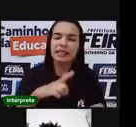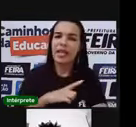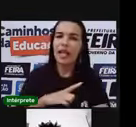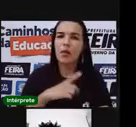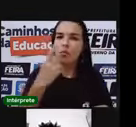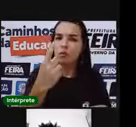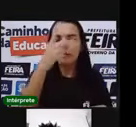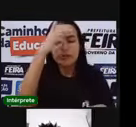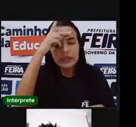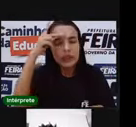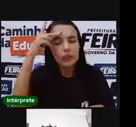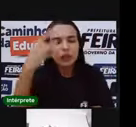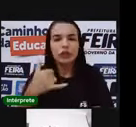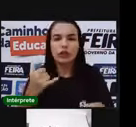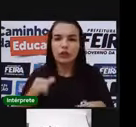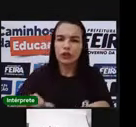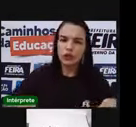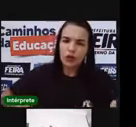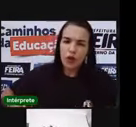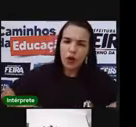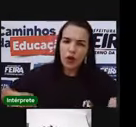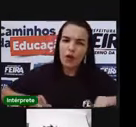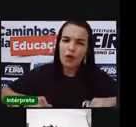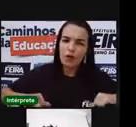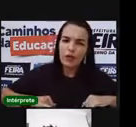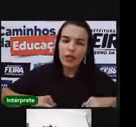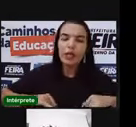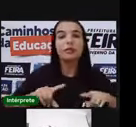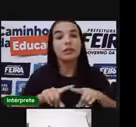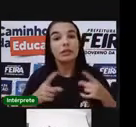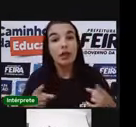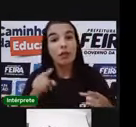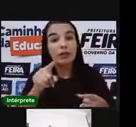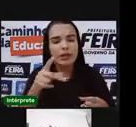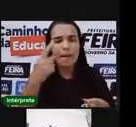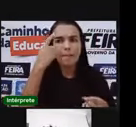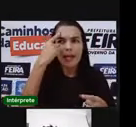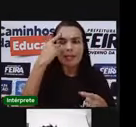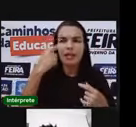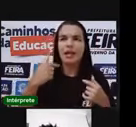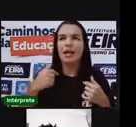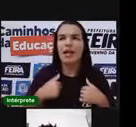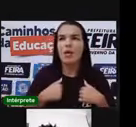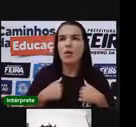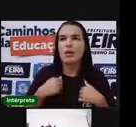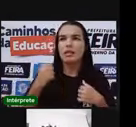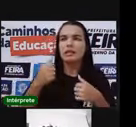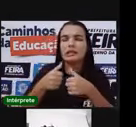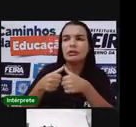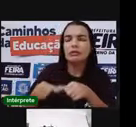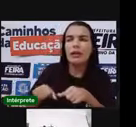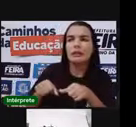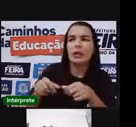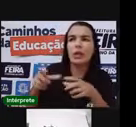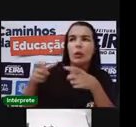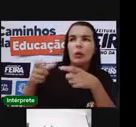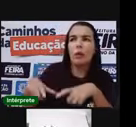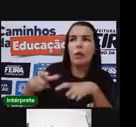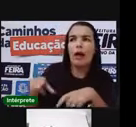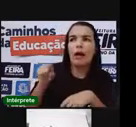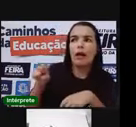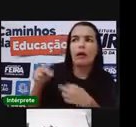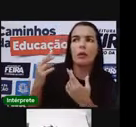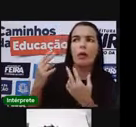de fato, a vida do outro, sabe que todo mundo é importante. A gente consegue, então, não